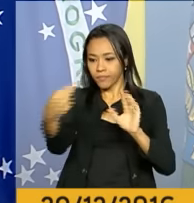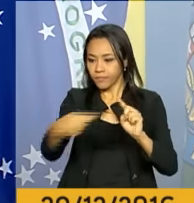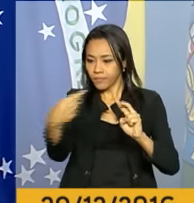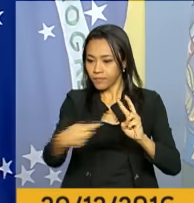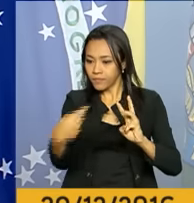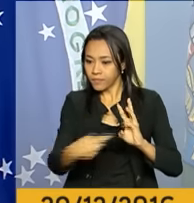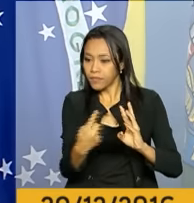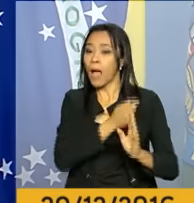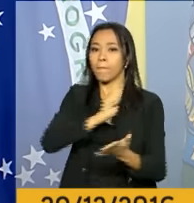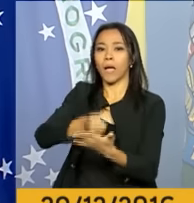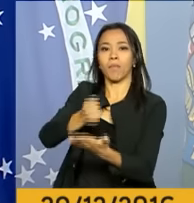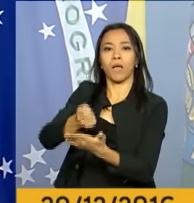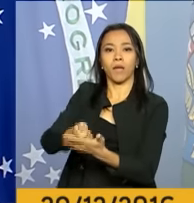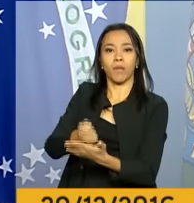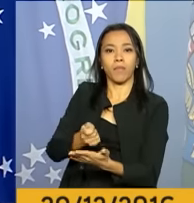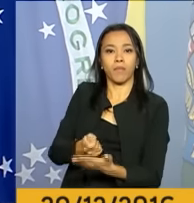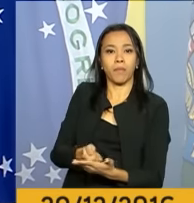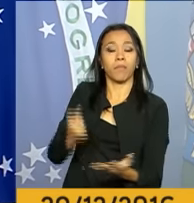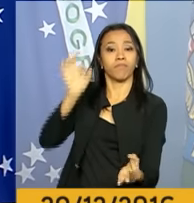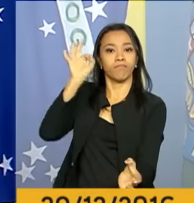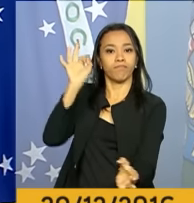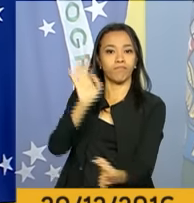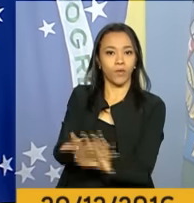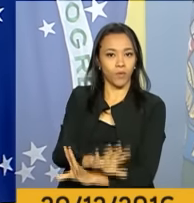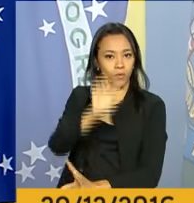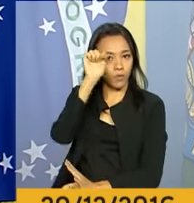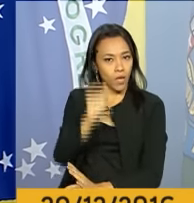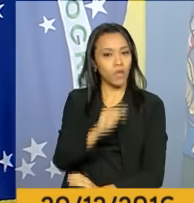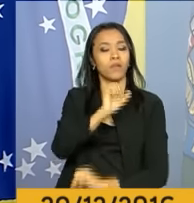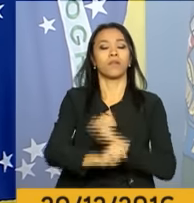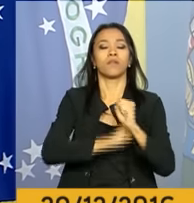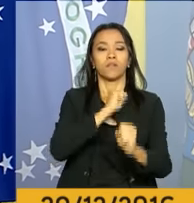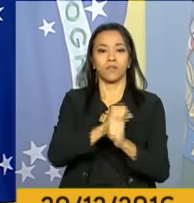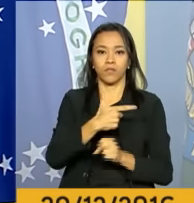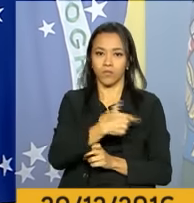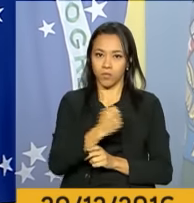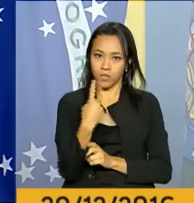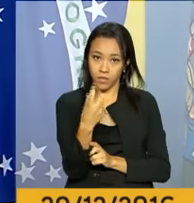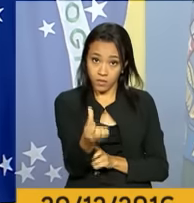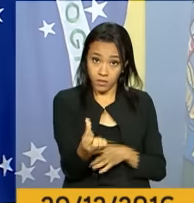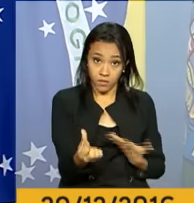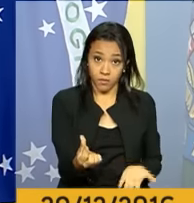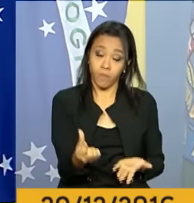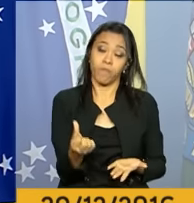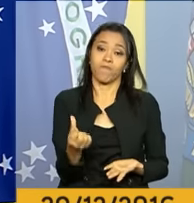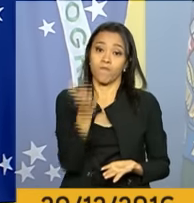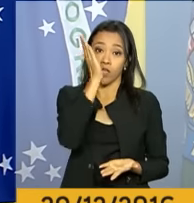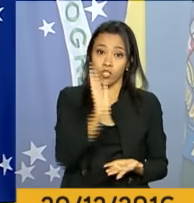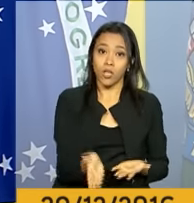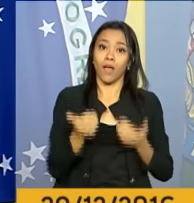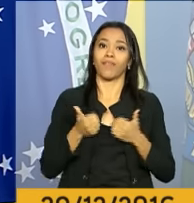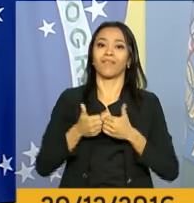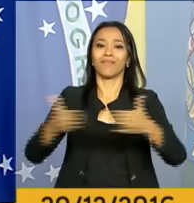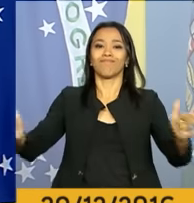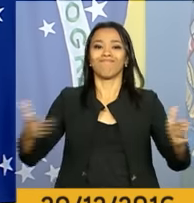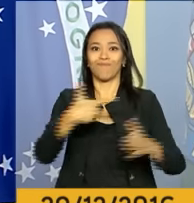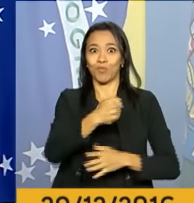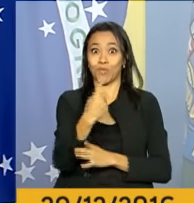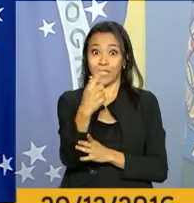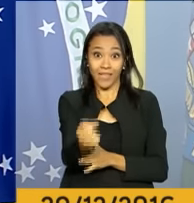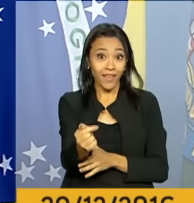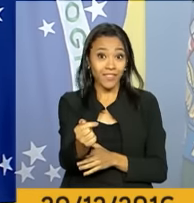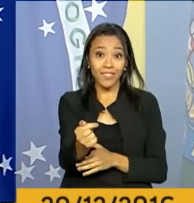eh neste deste ano de 2016 portanto inauguramos 2017